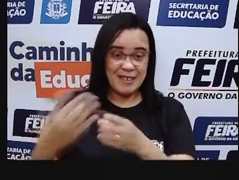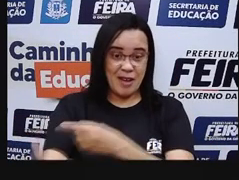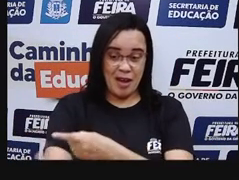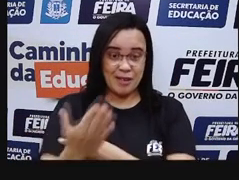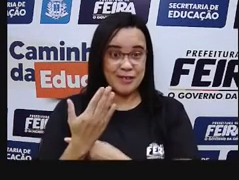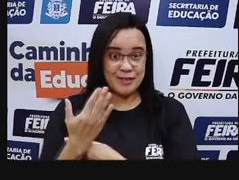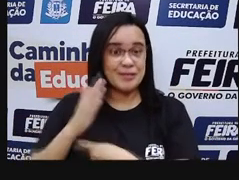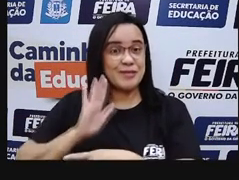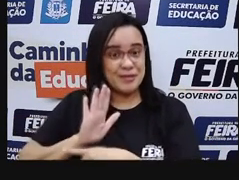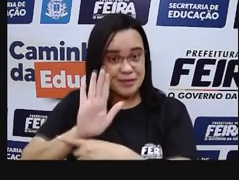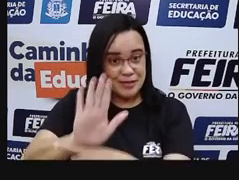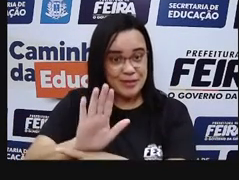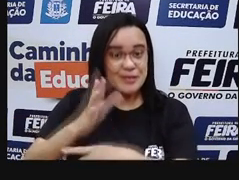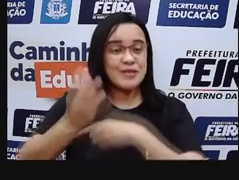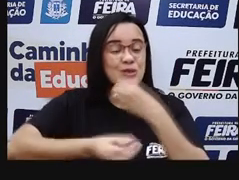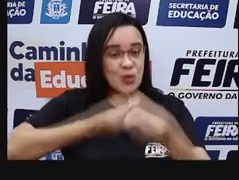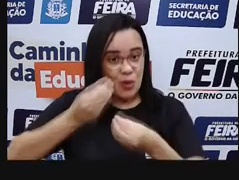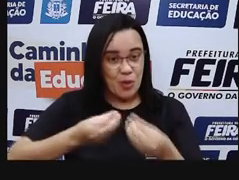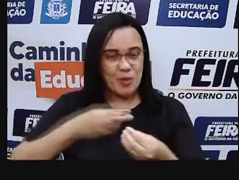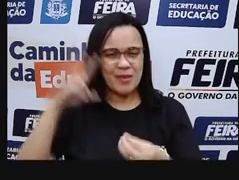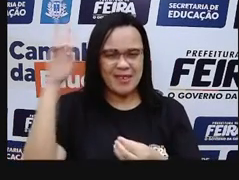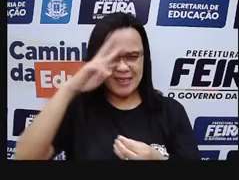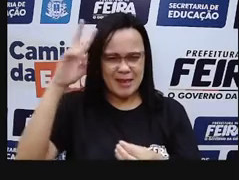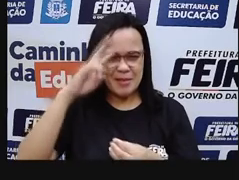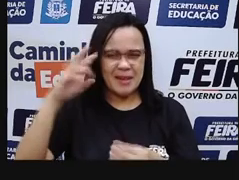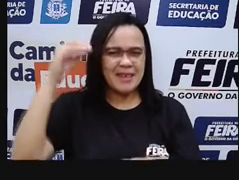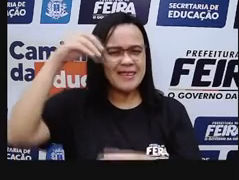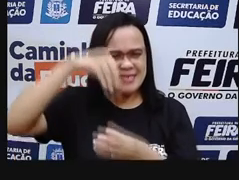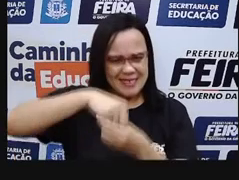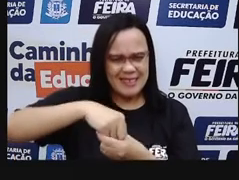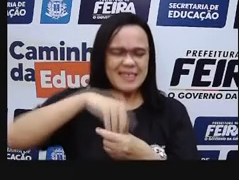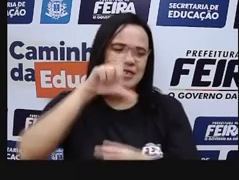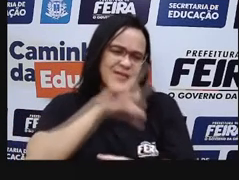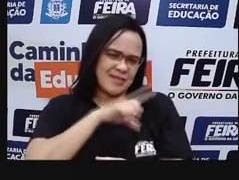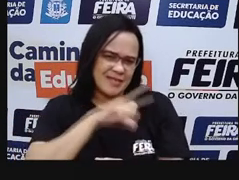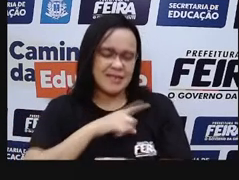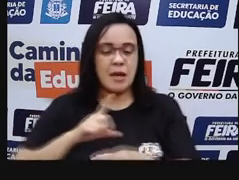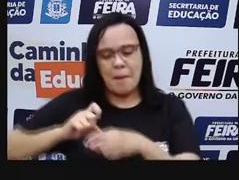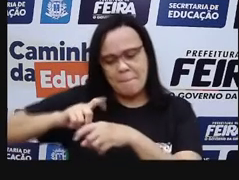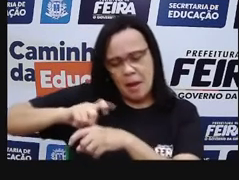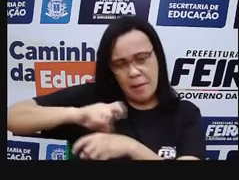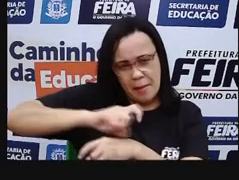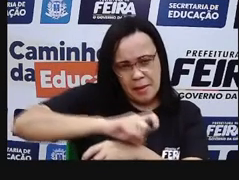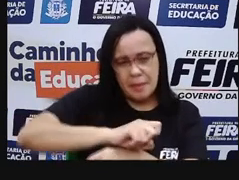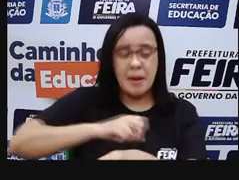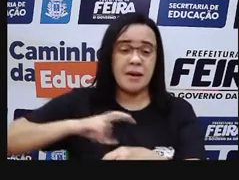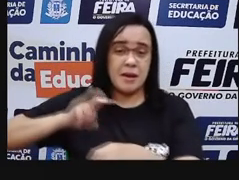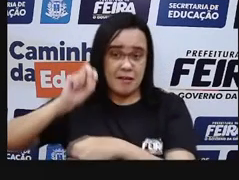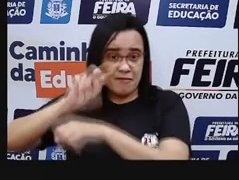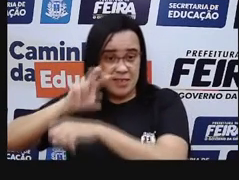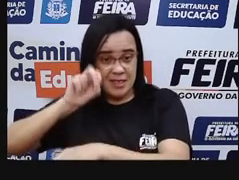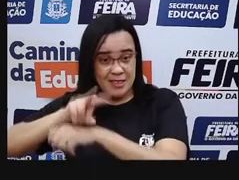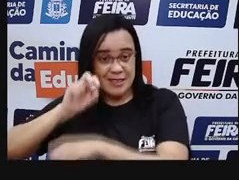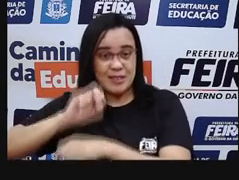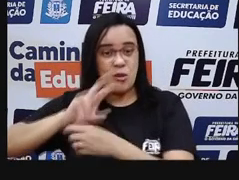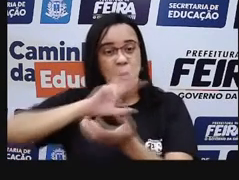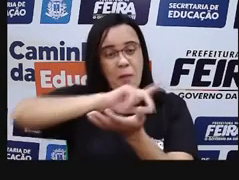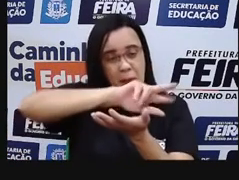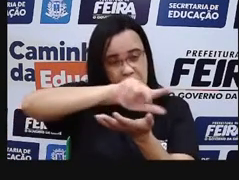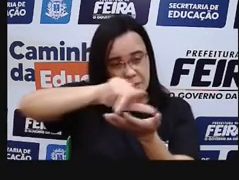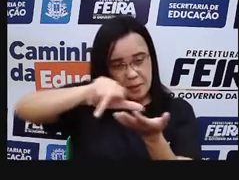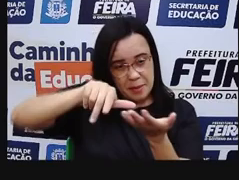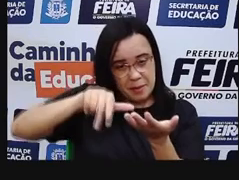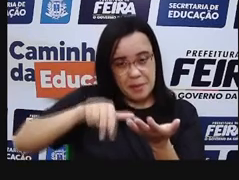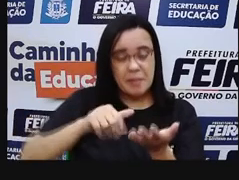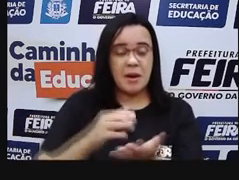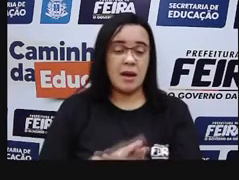existem micro-organismos ônibus vírus bactérias algas né que são benéficos